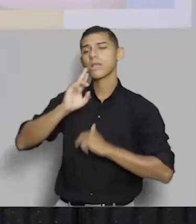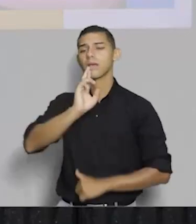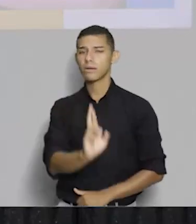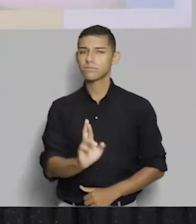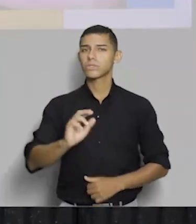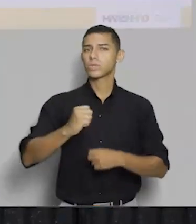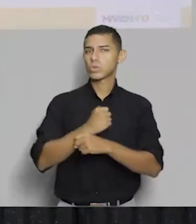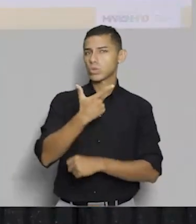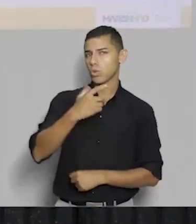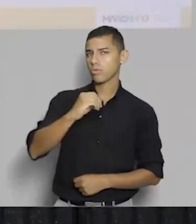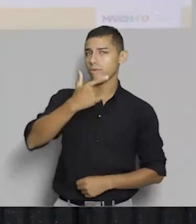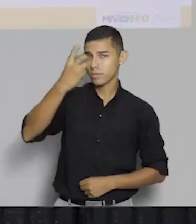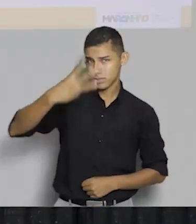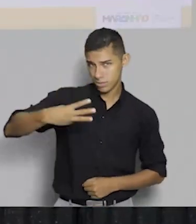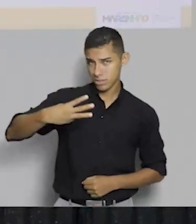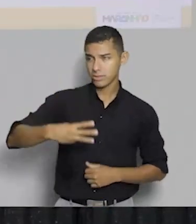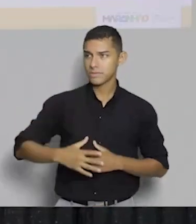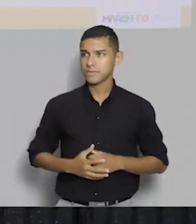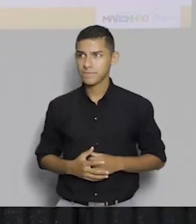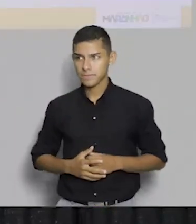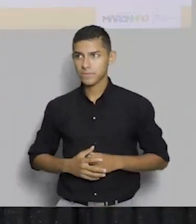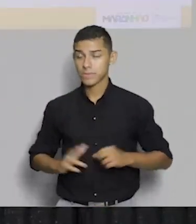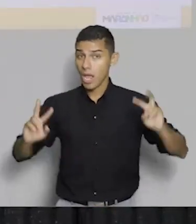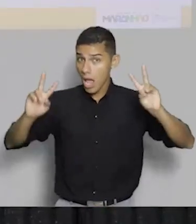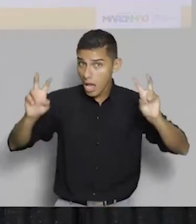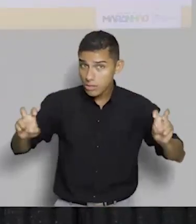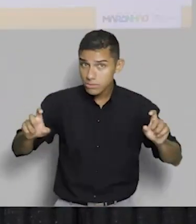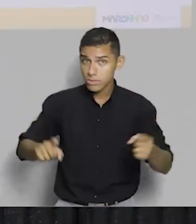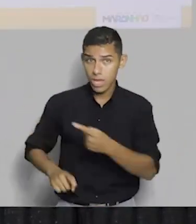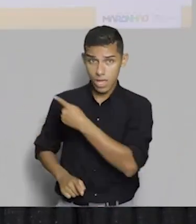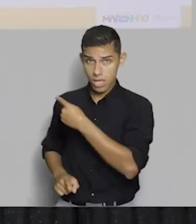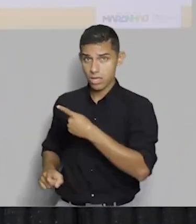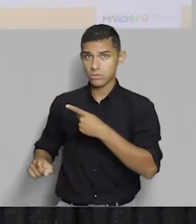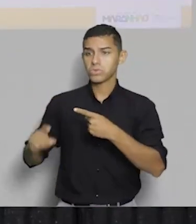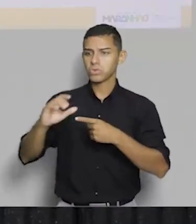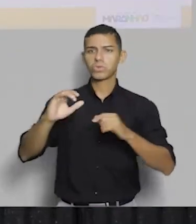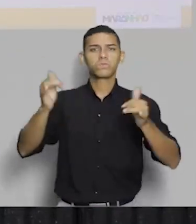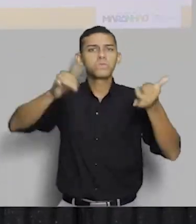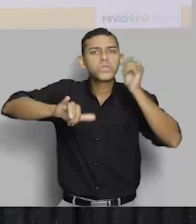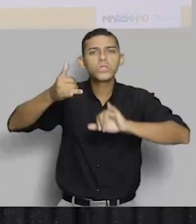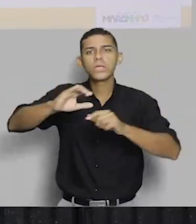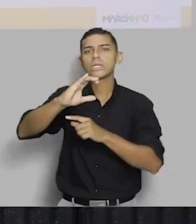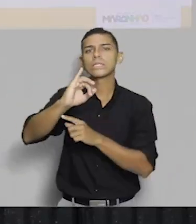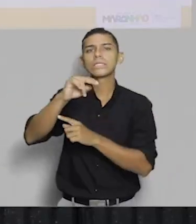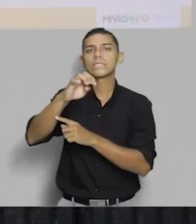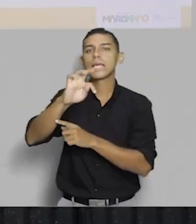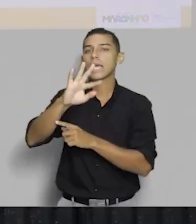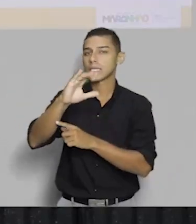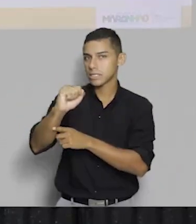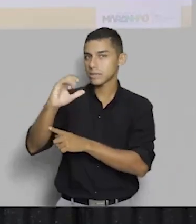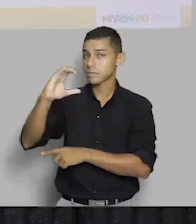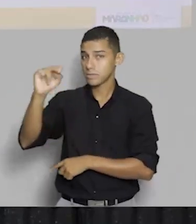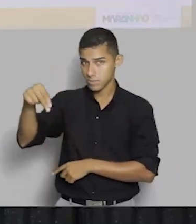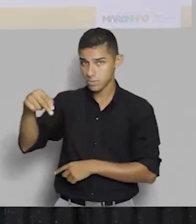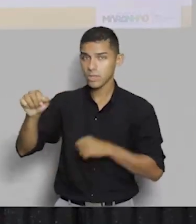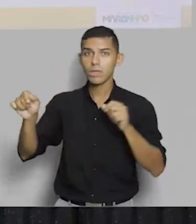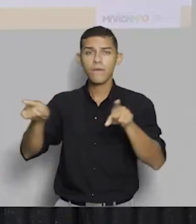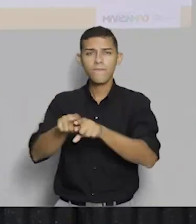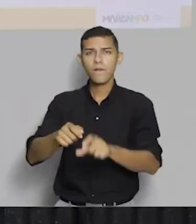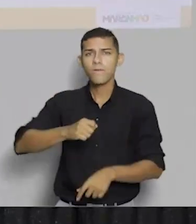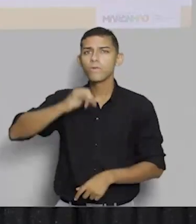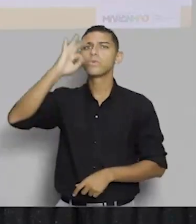2023 bom a temática cinética química que é a parte da química que vai relacionar velocidade